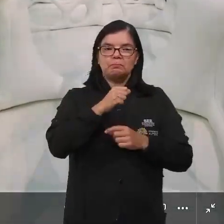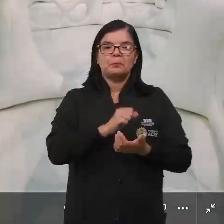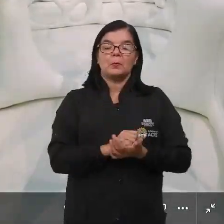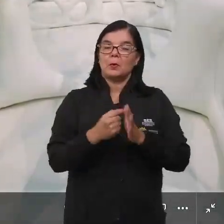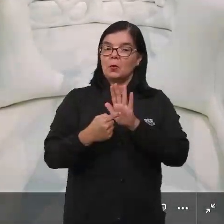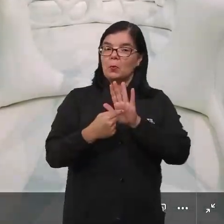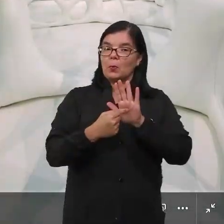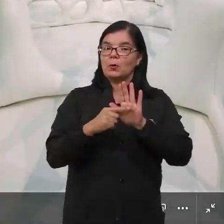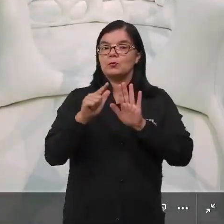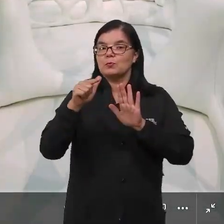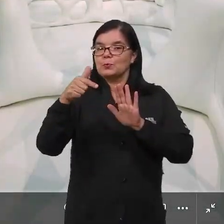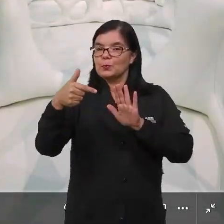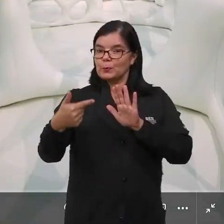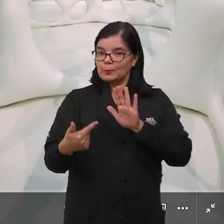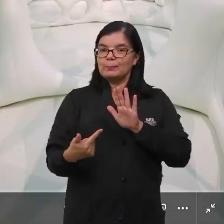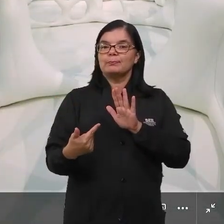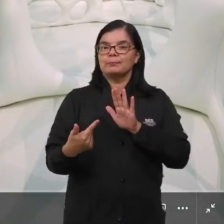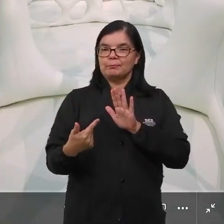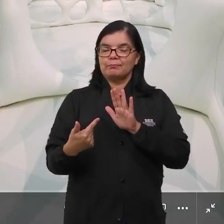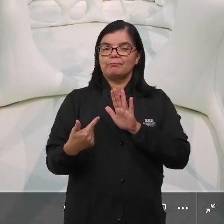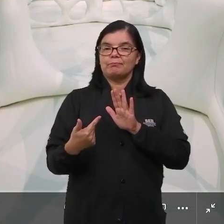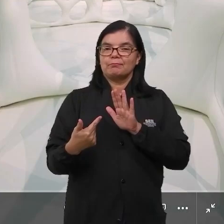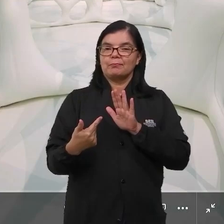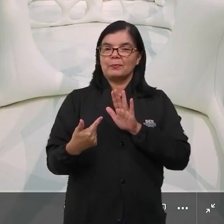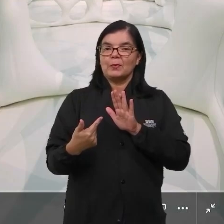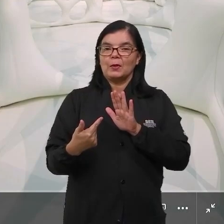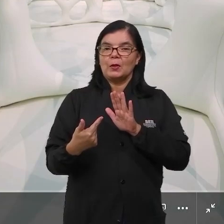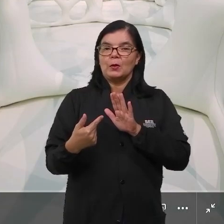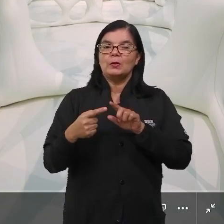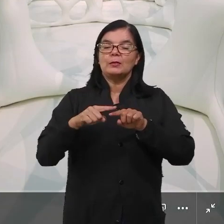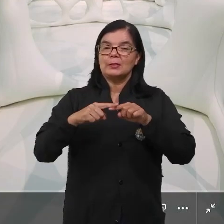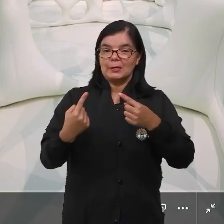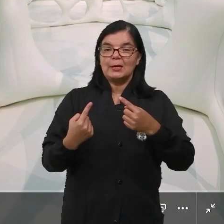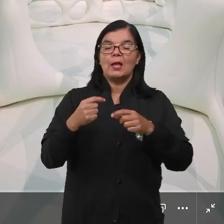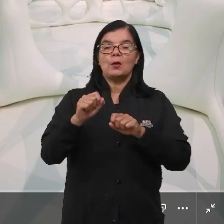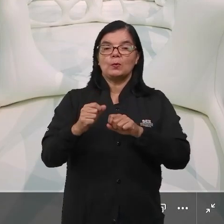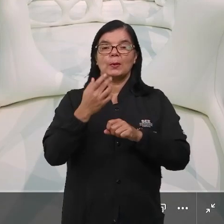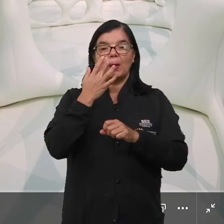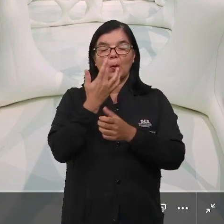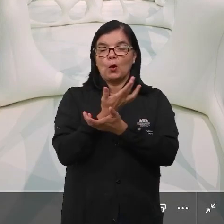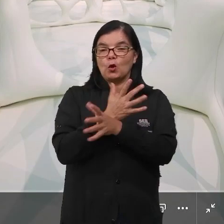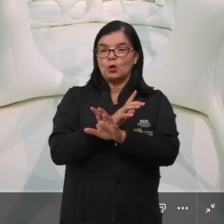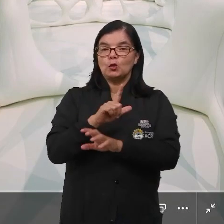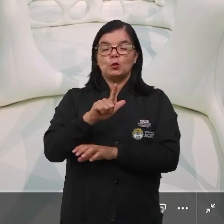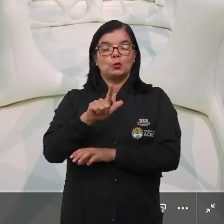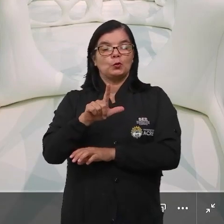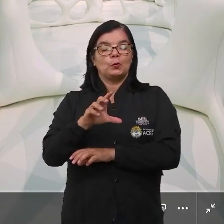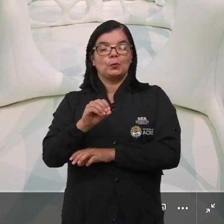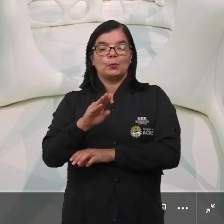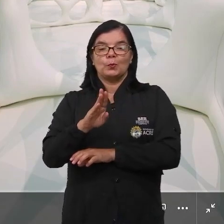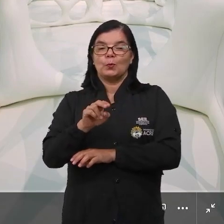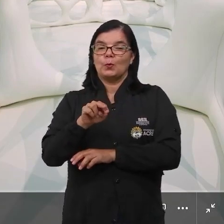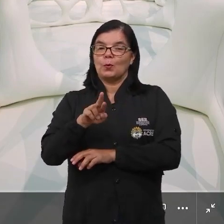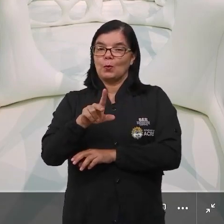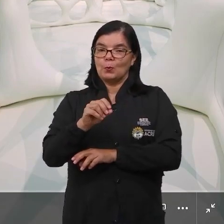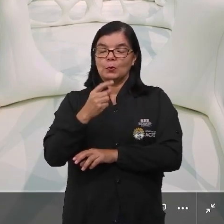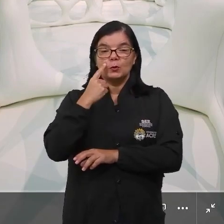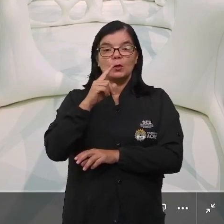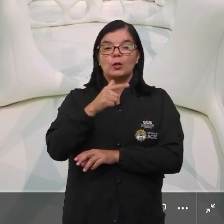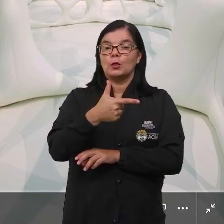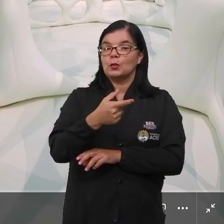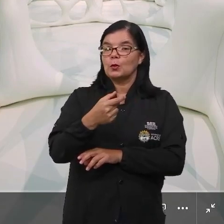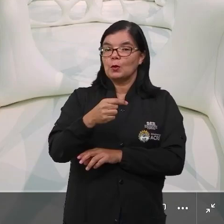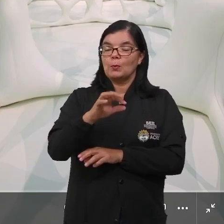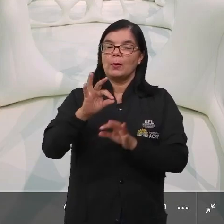mostro agora para vocês Esqueleto Glóbulos, de 2001, essa exposição. Olha aí, ela foi